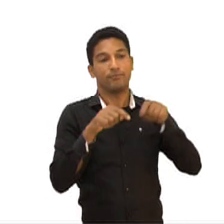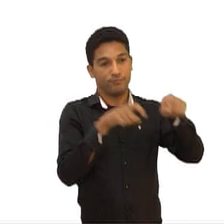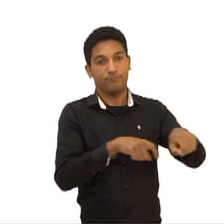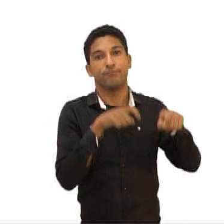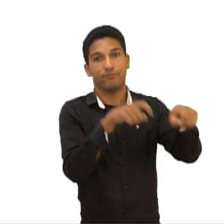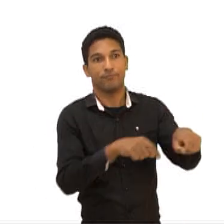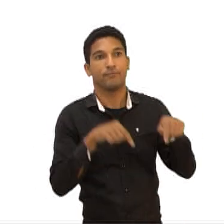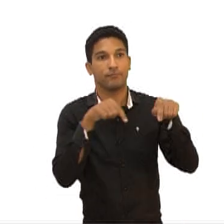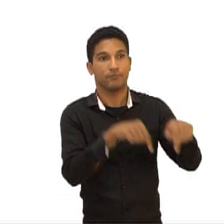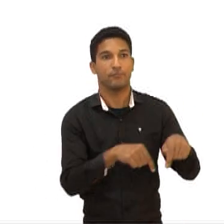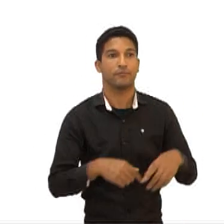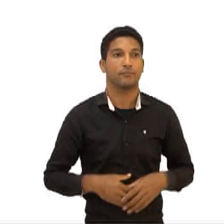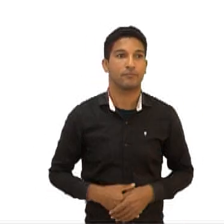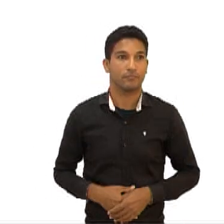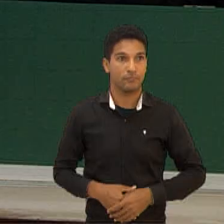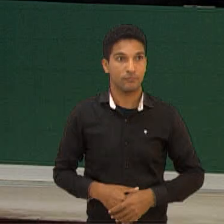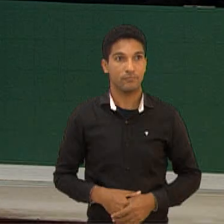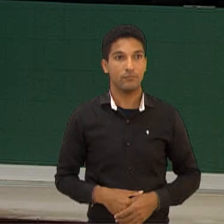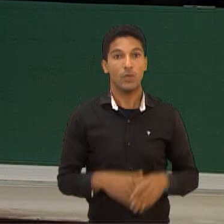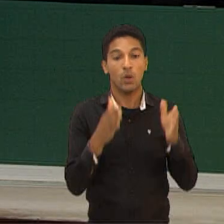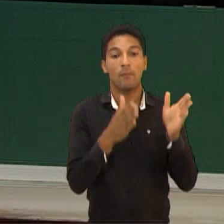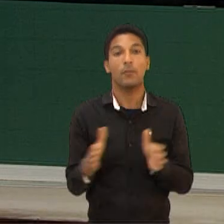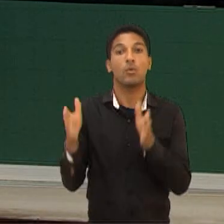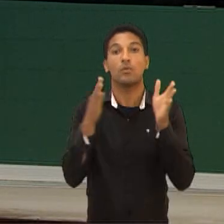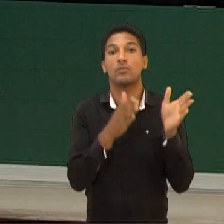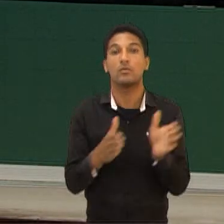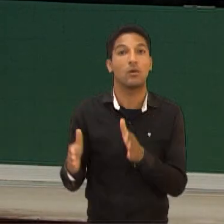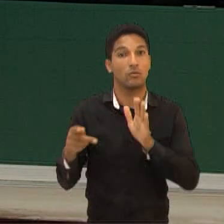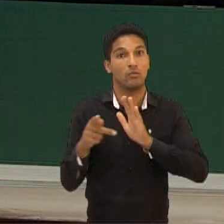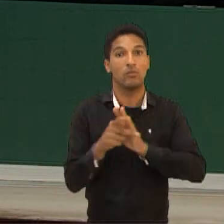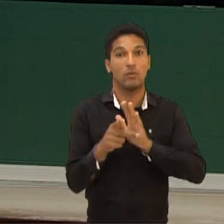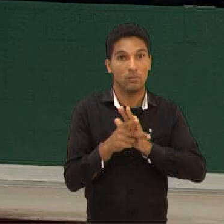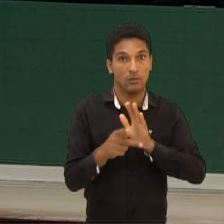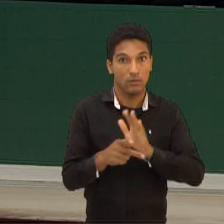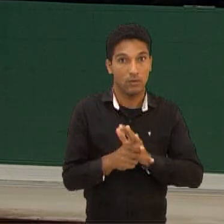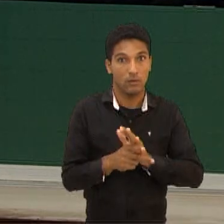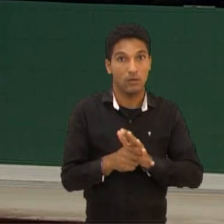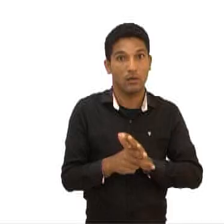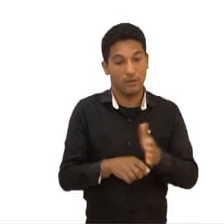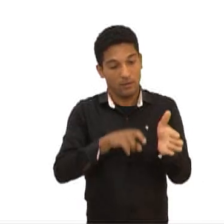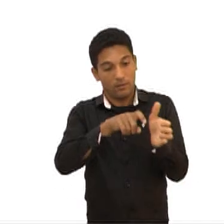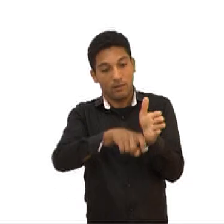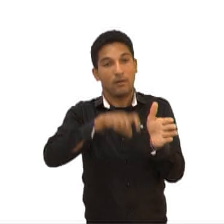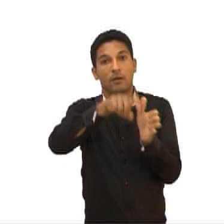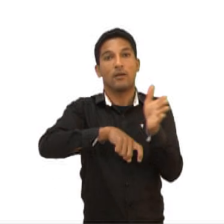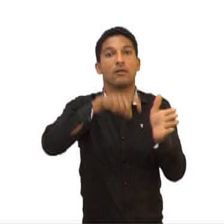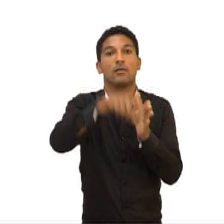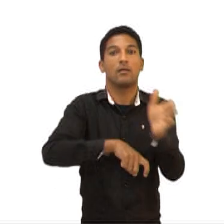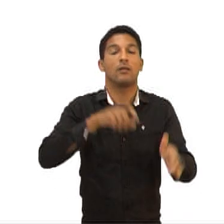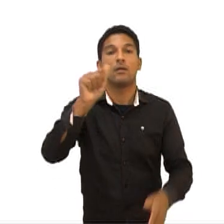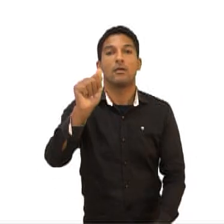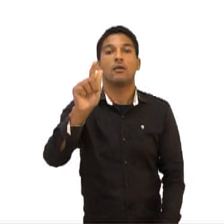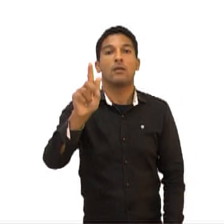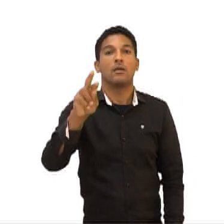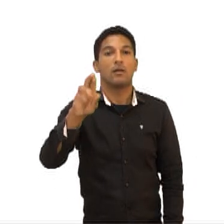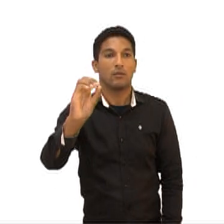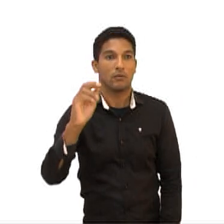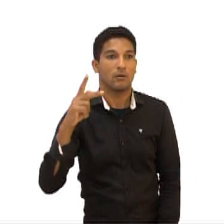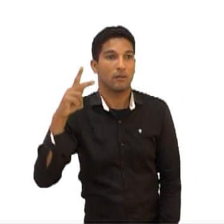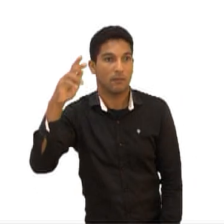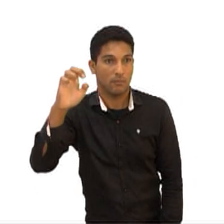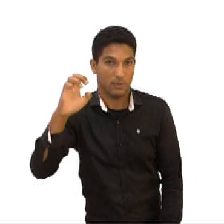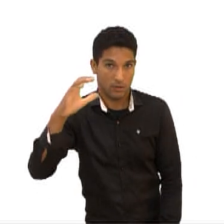e intensivos de produção agropecuária. O fator climático de monções implica